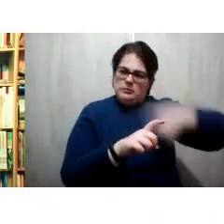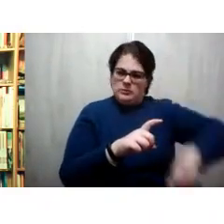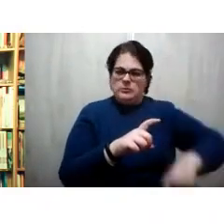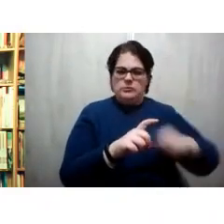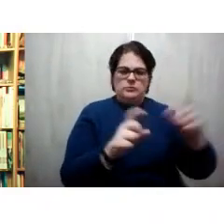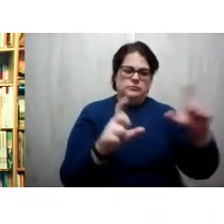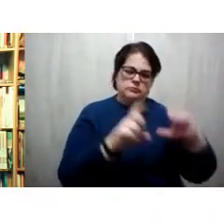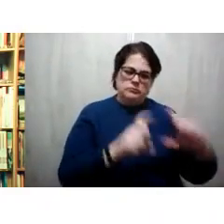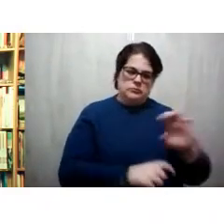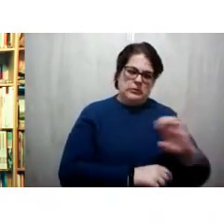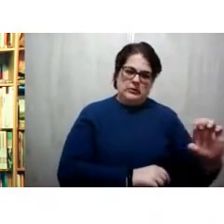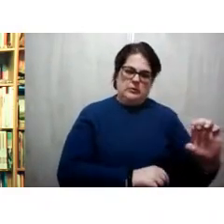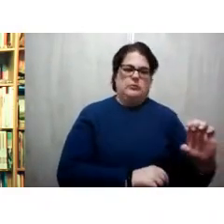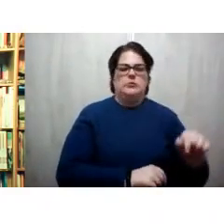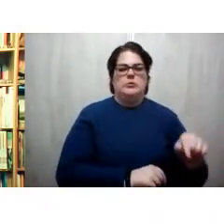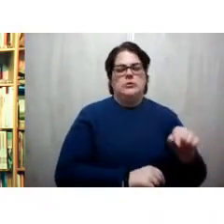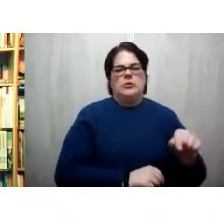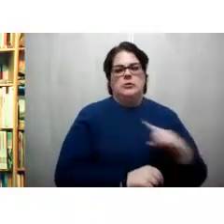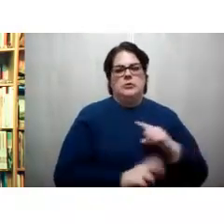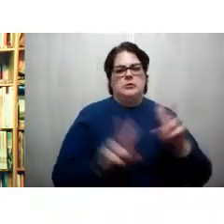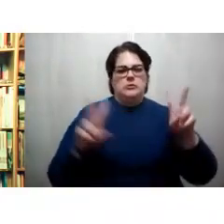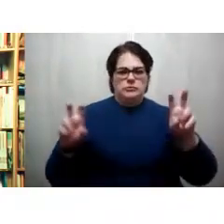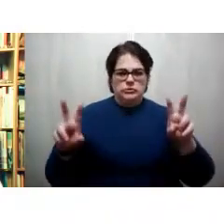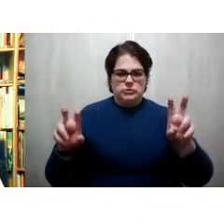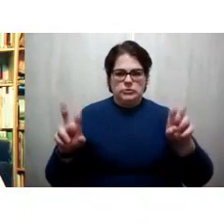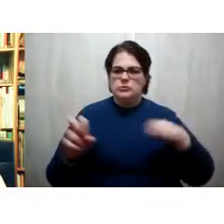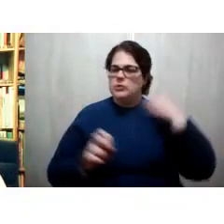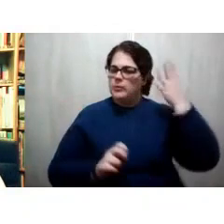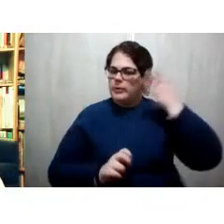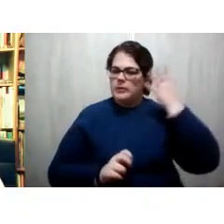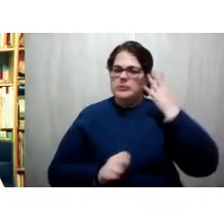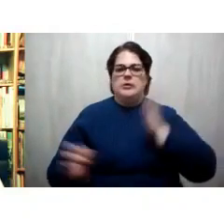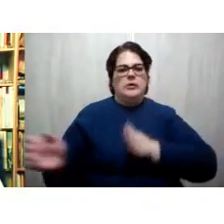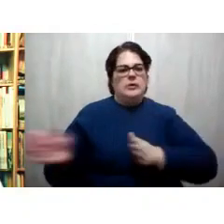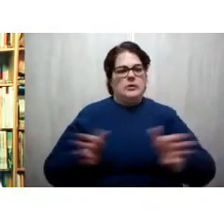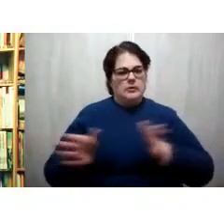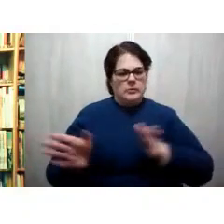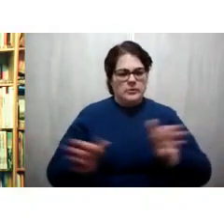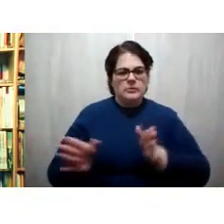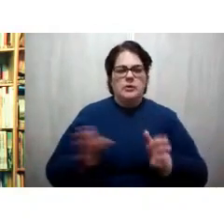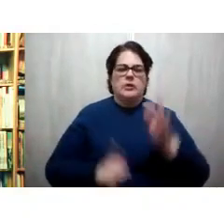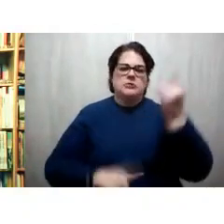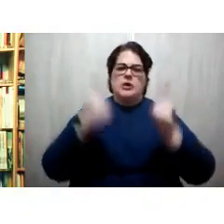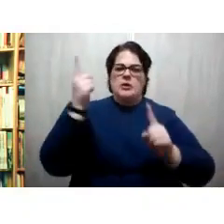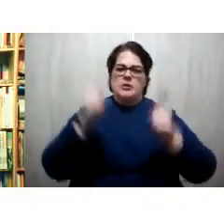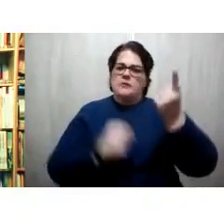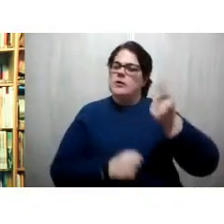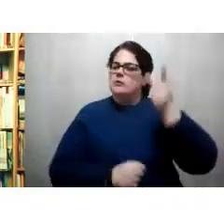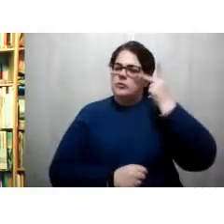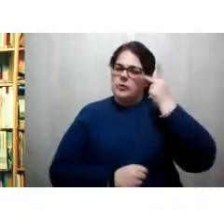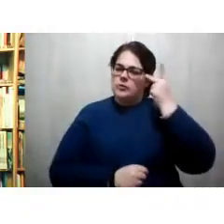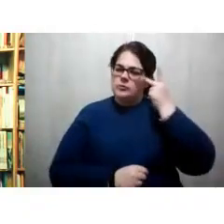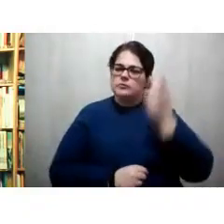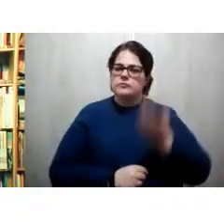inferior esquerdo, o título da palestra, que é Acessibilidade no Carnaval de São Paulo, né?